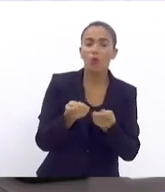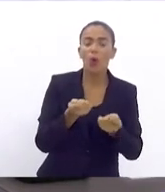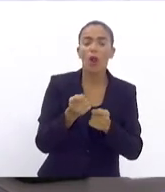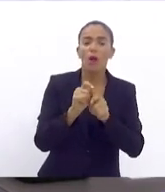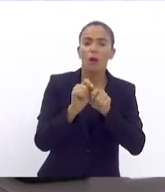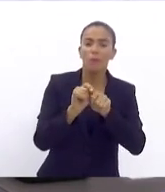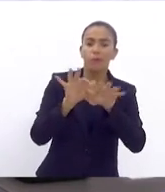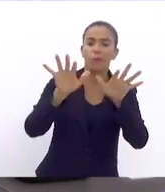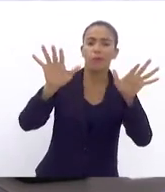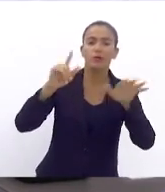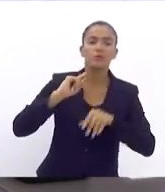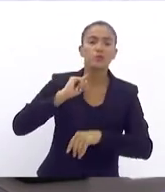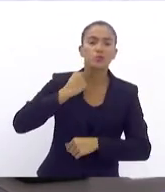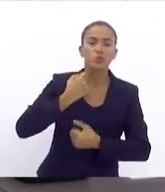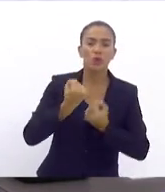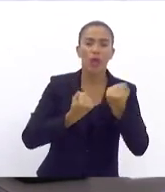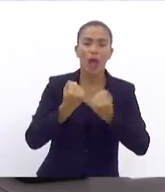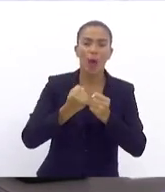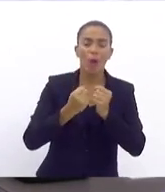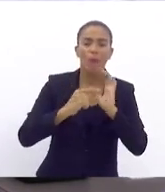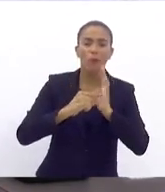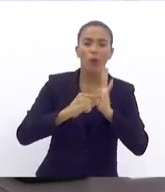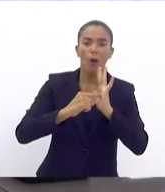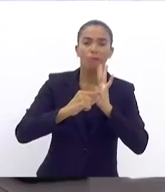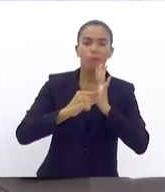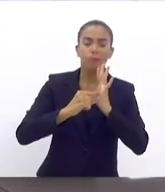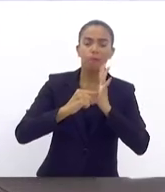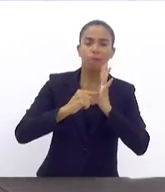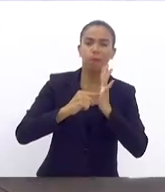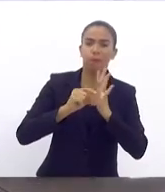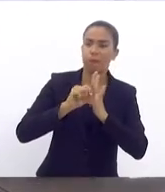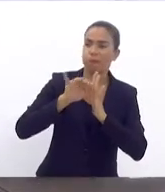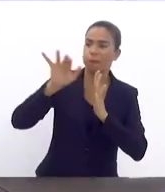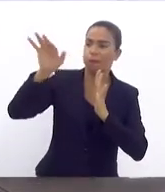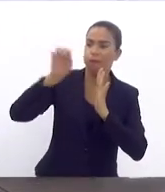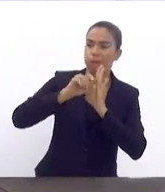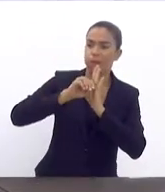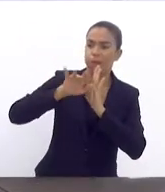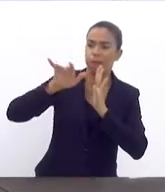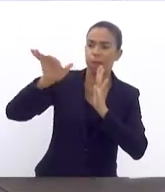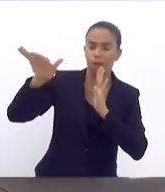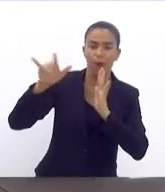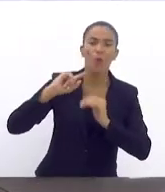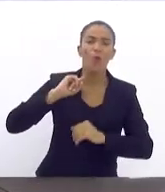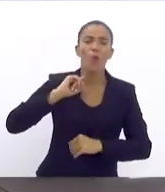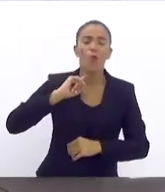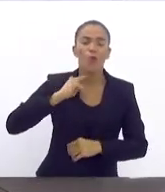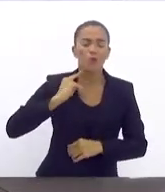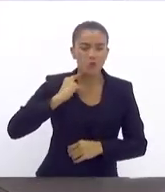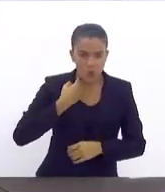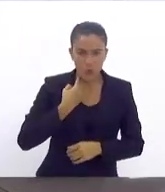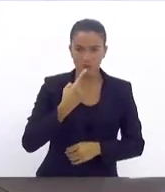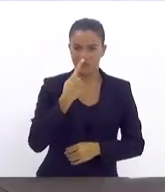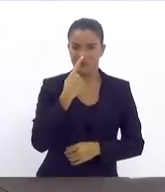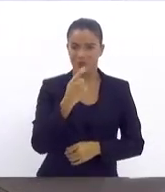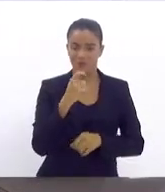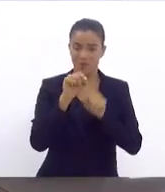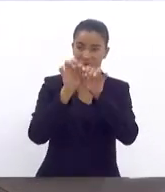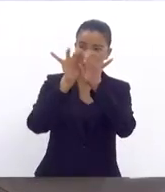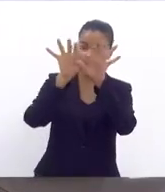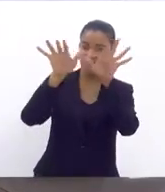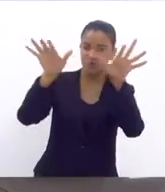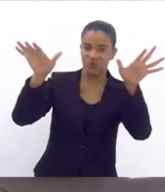poluentes. Pouca gente tem ideia do que são essas expressões, essas palavras, mas no fundo é